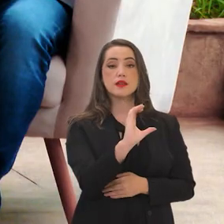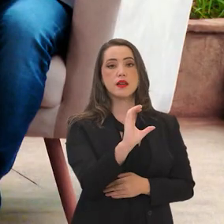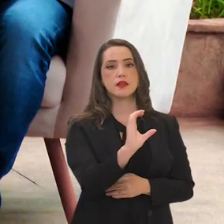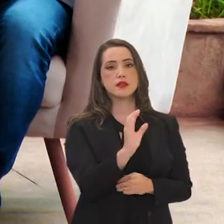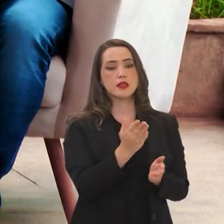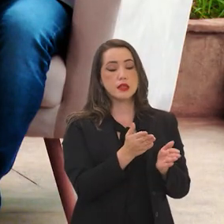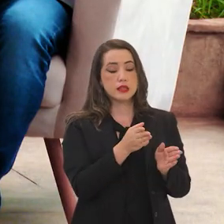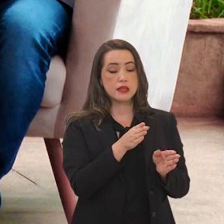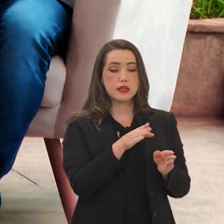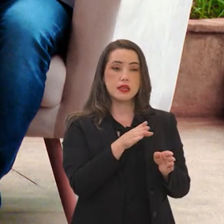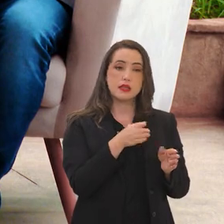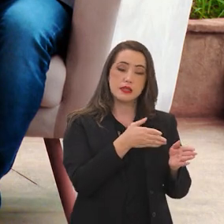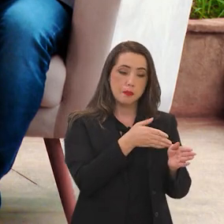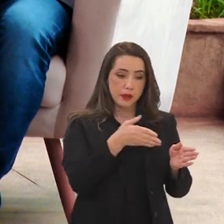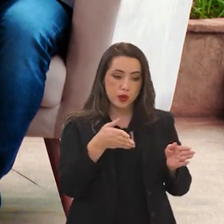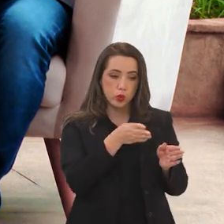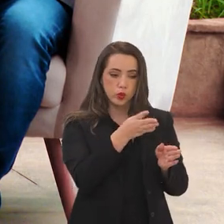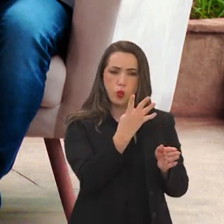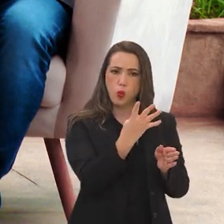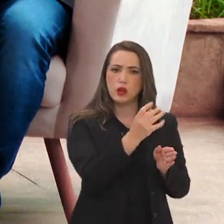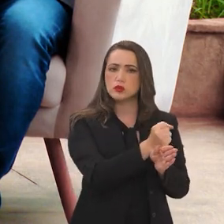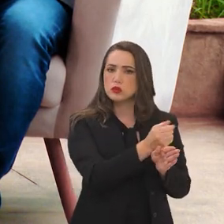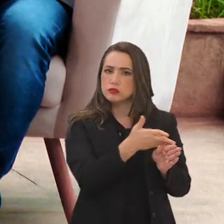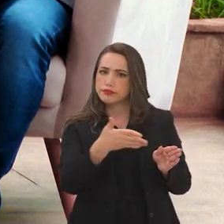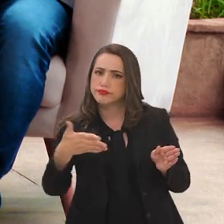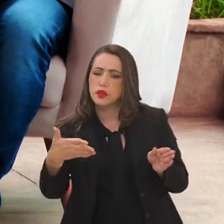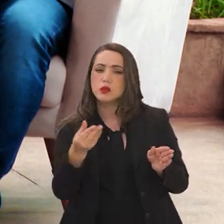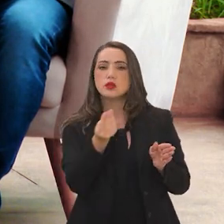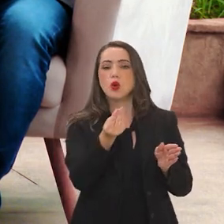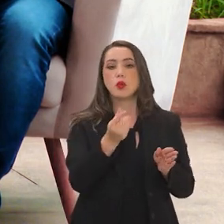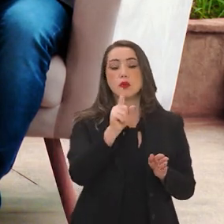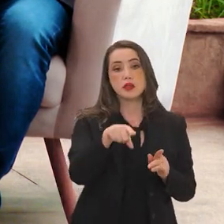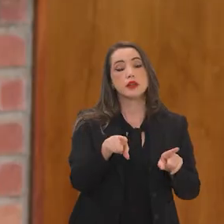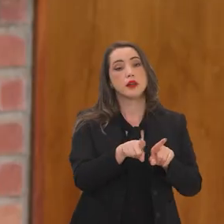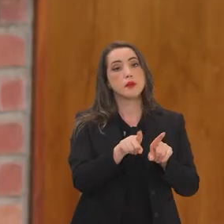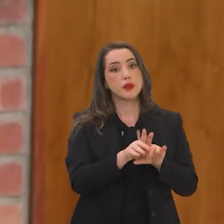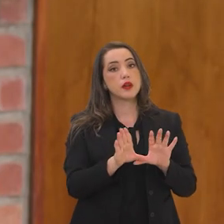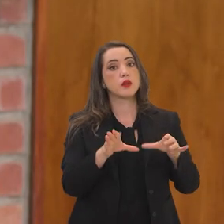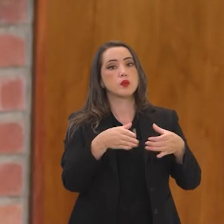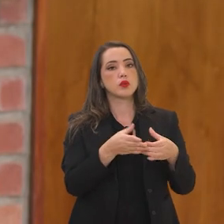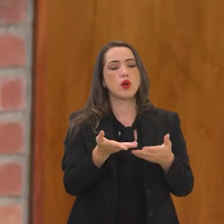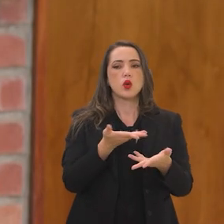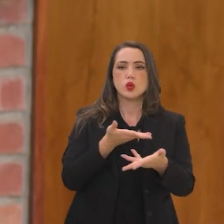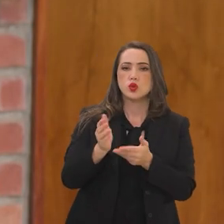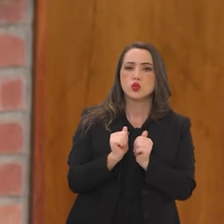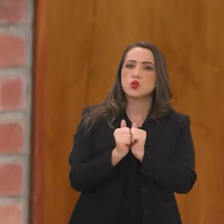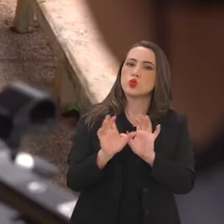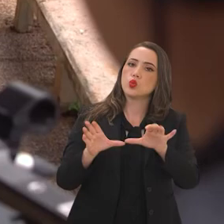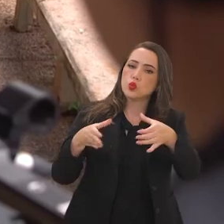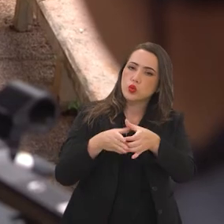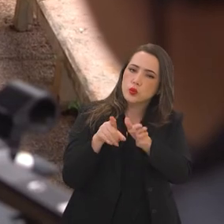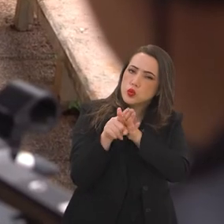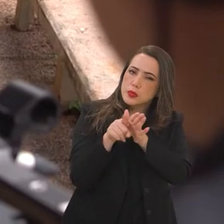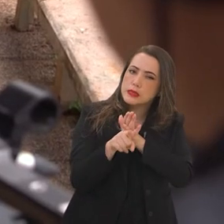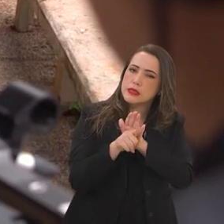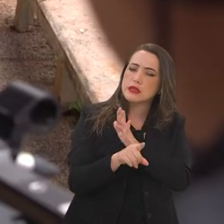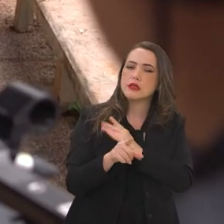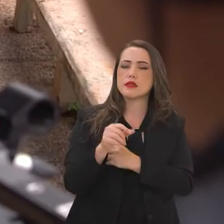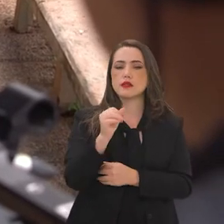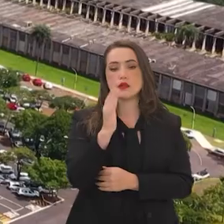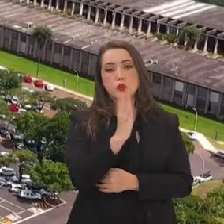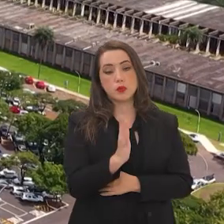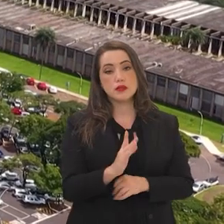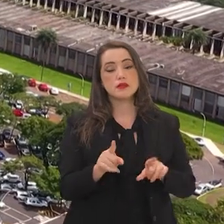nesses quatro anos e também a expectativa da academia que a senhora tem uma interlocução como nós falamos a senhora trabalha